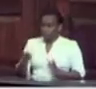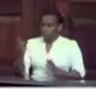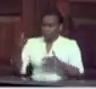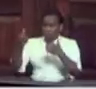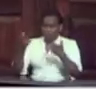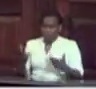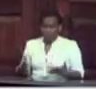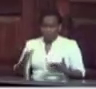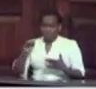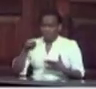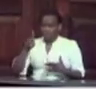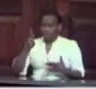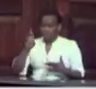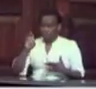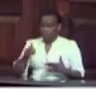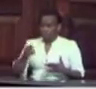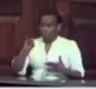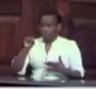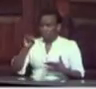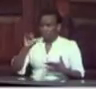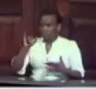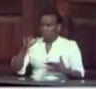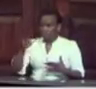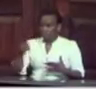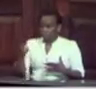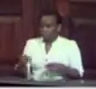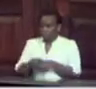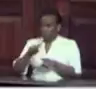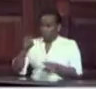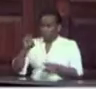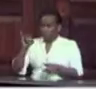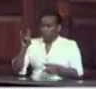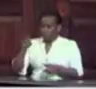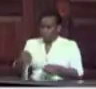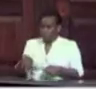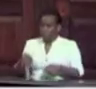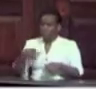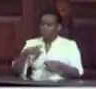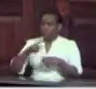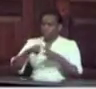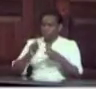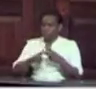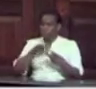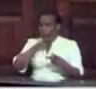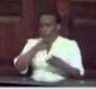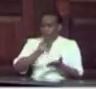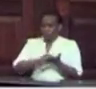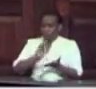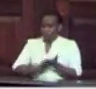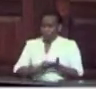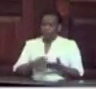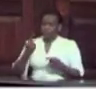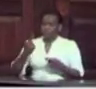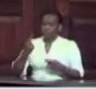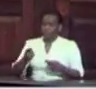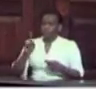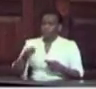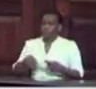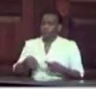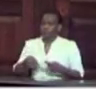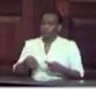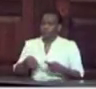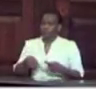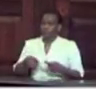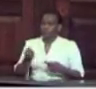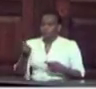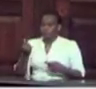com o André Siciliano e com a Zeidan, mas, sobretudo, dois pontos me parecem ainda muito ruins. O primeiro deles em relação